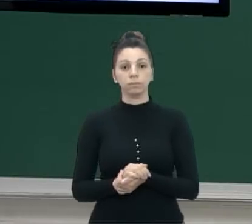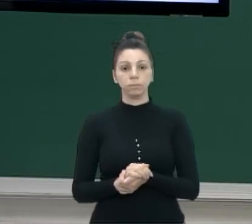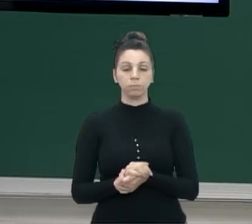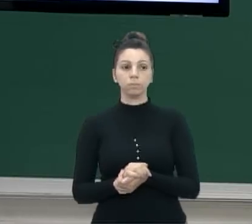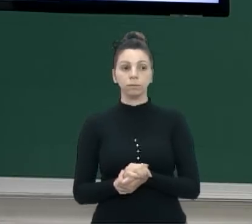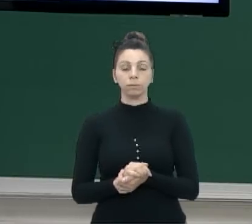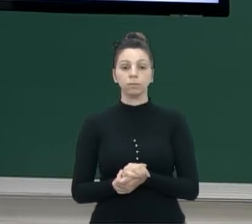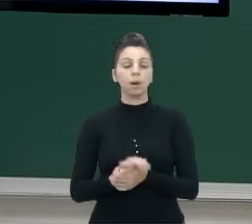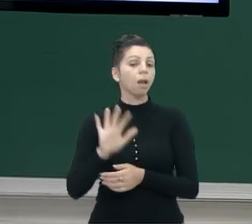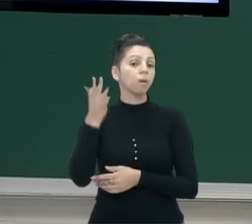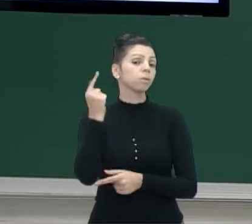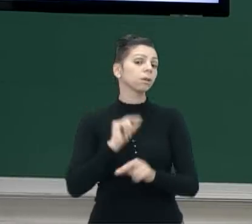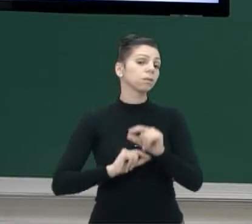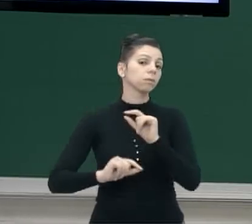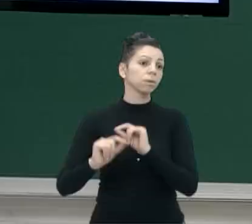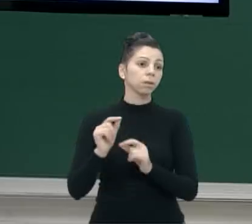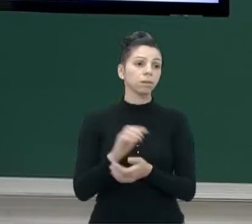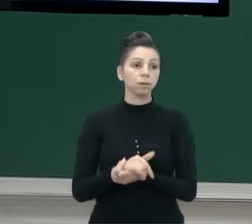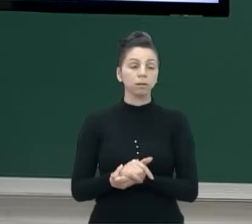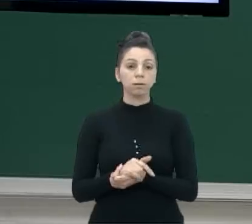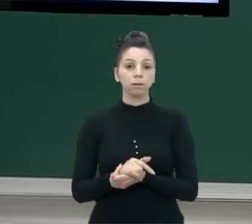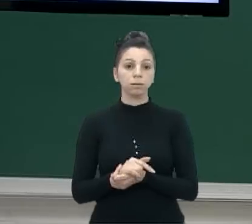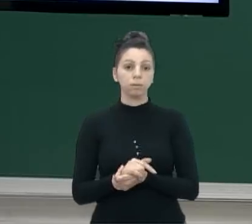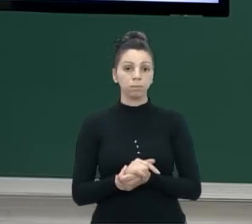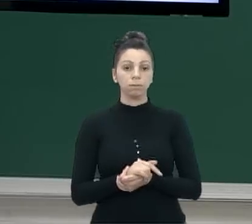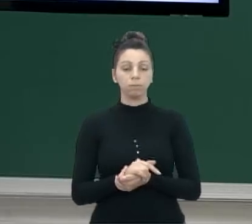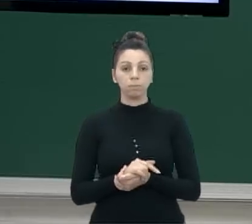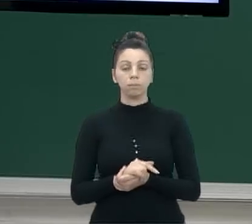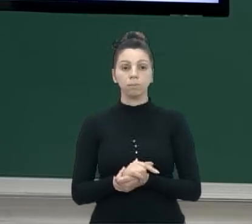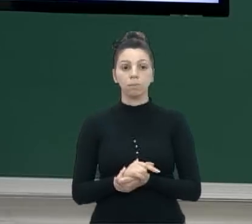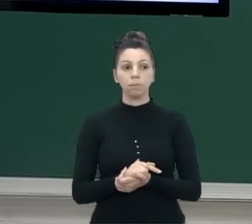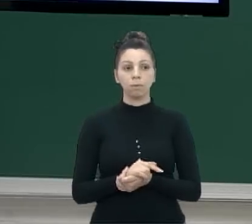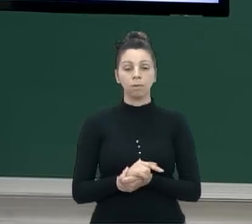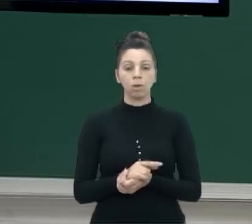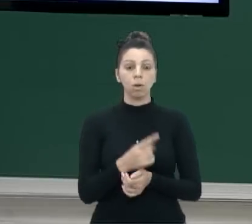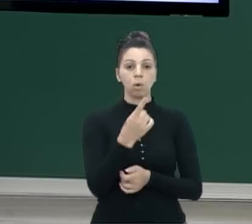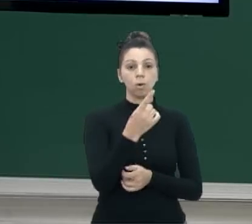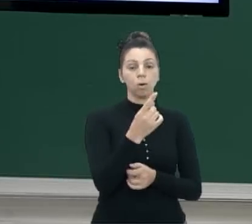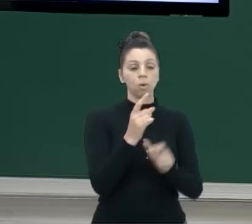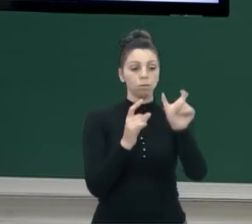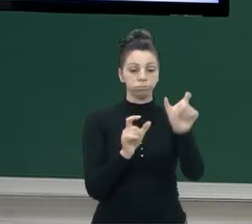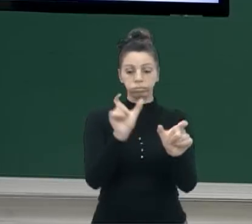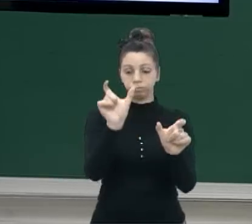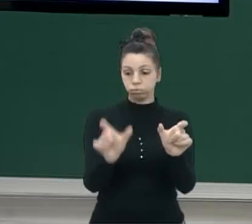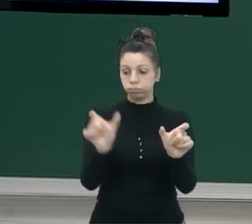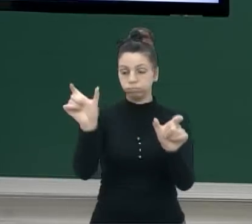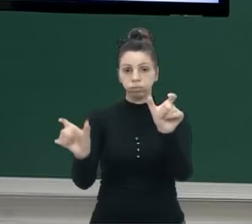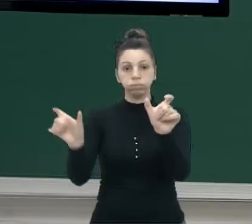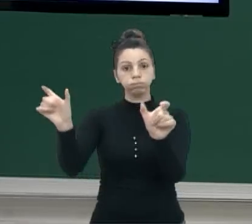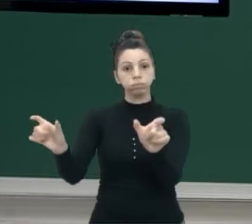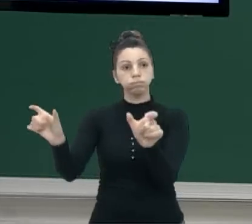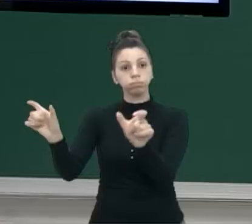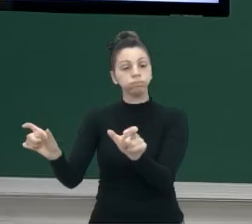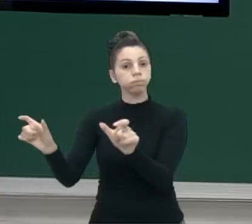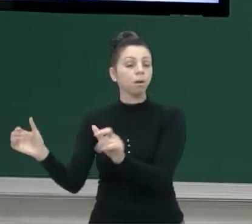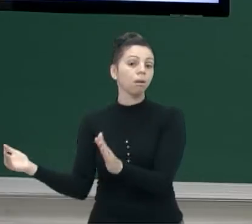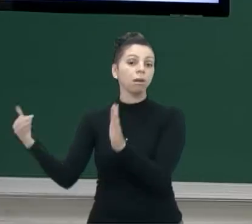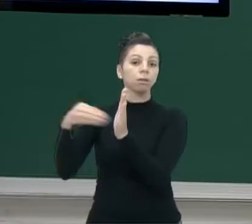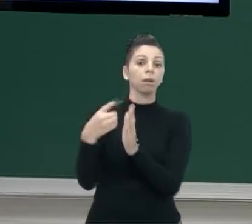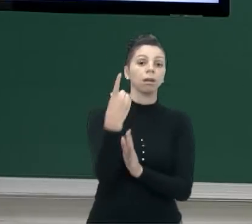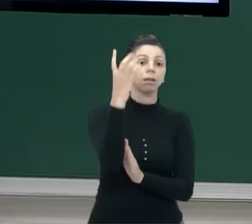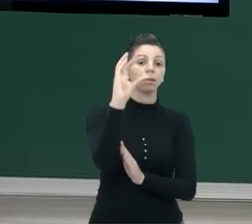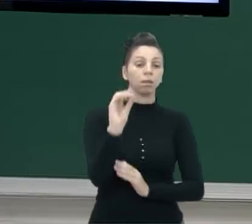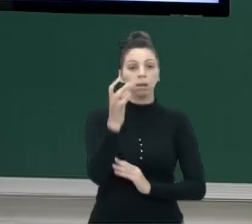que que aconteceu? Ó, uma pessoa, 2, 3, 4, 5, 6, 7, 8,